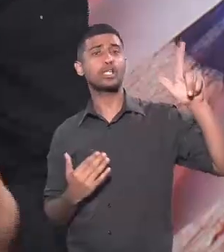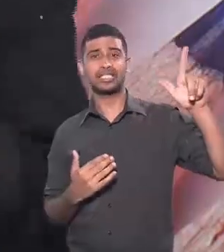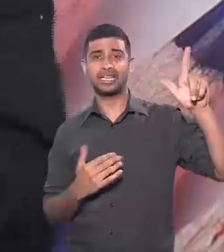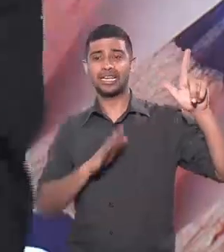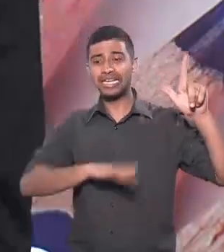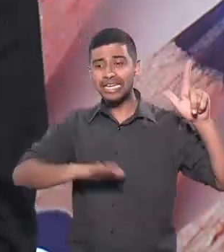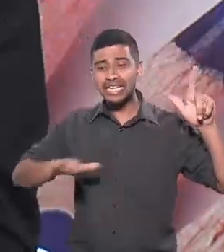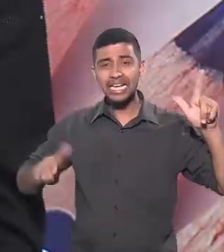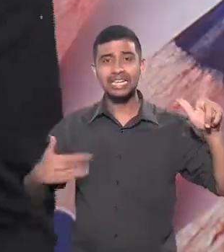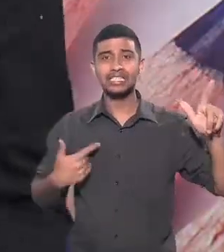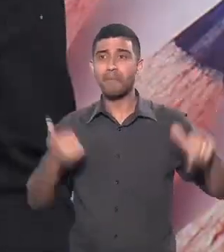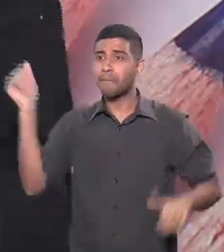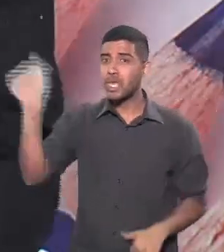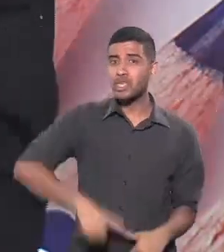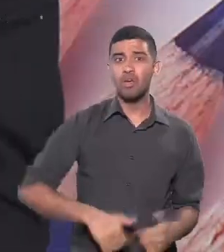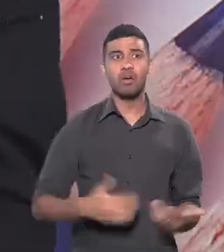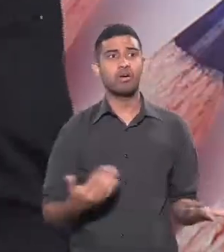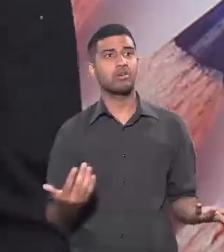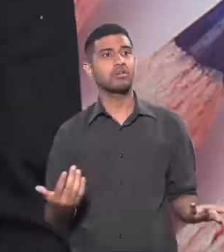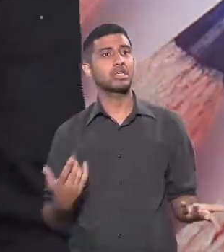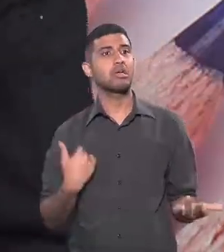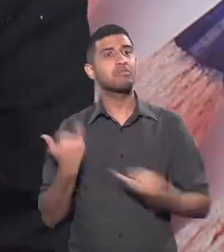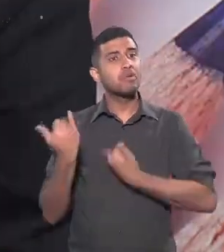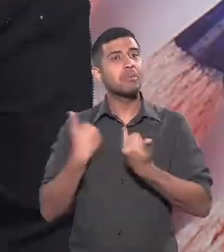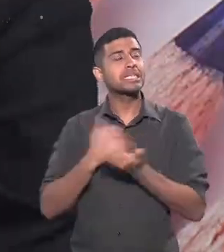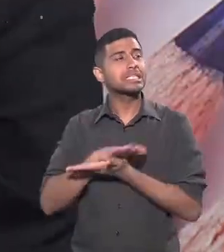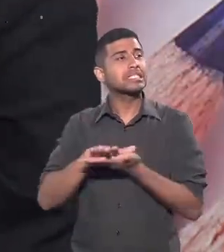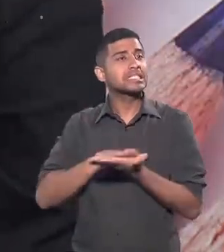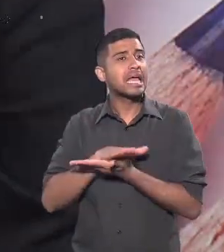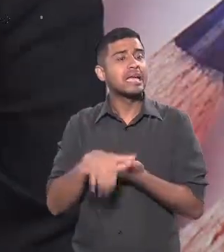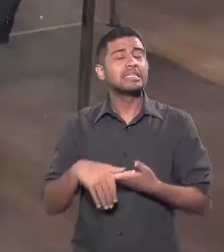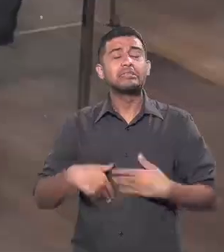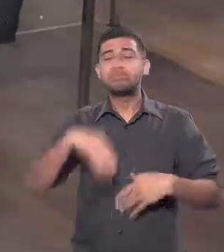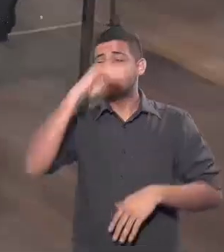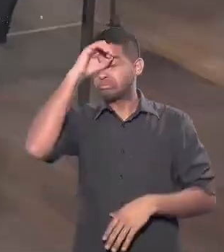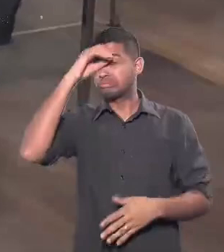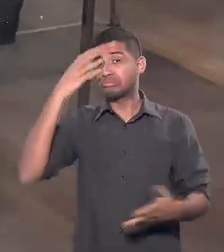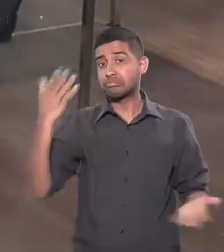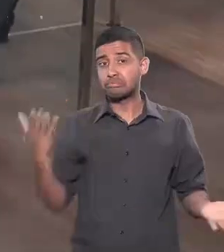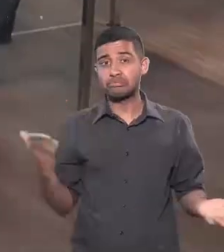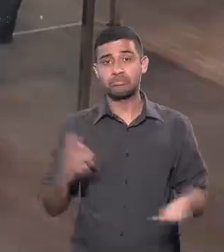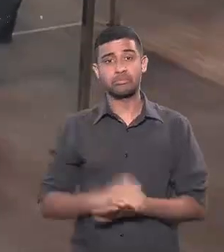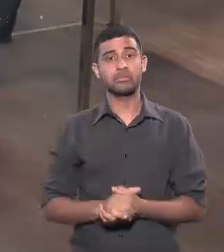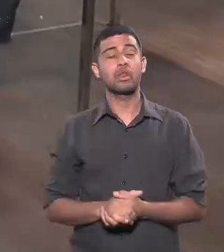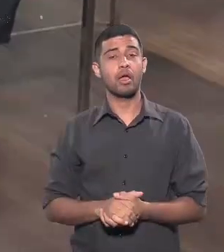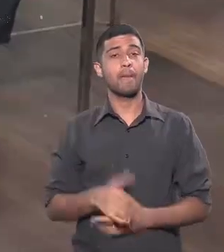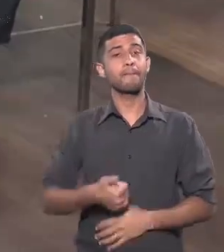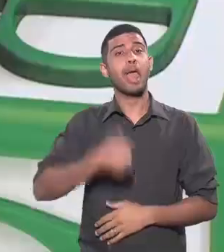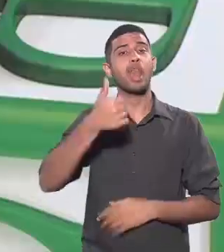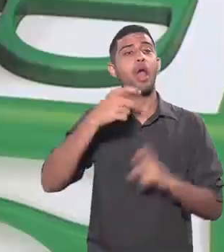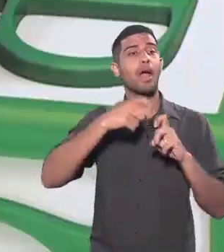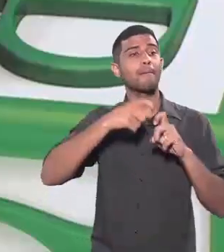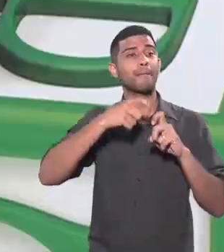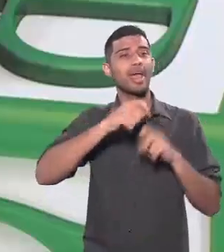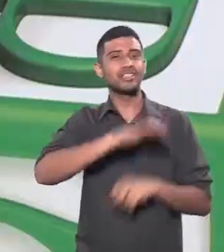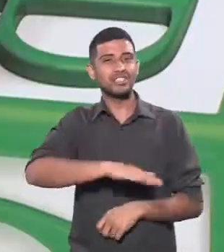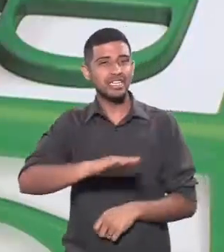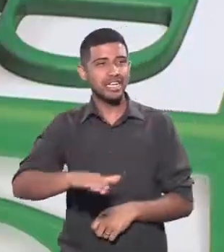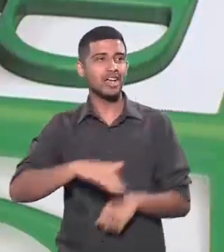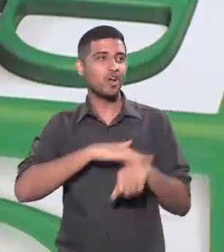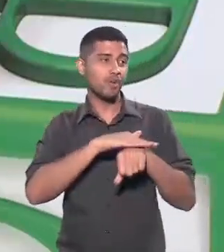gente, por falta de esclarecimento, de informação. Às vezes também o que eu costumo indicar é o seguinte, fala com o seu